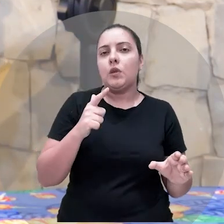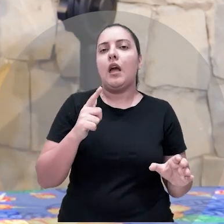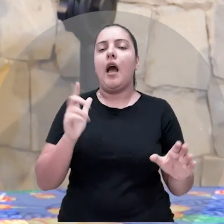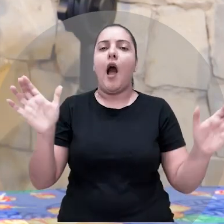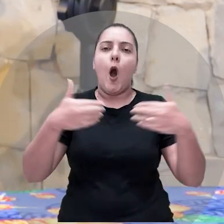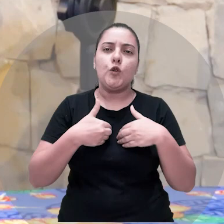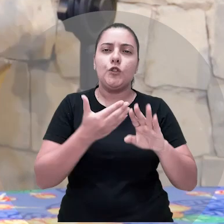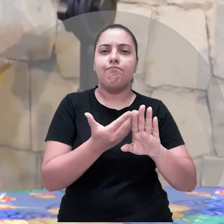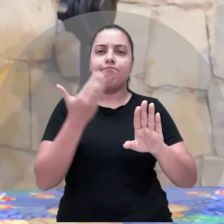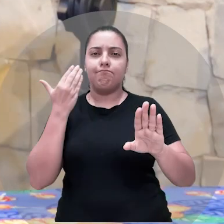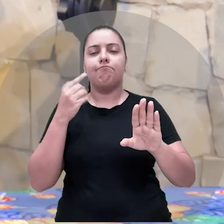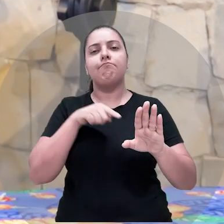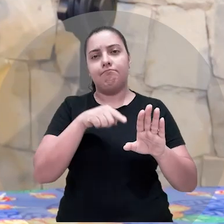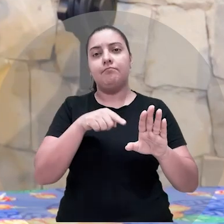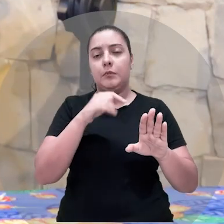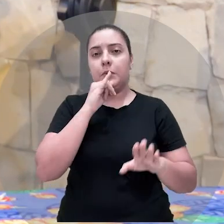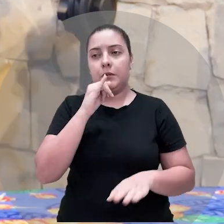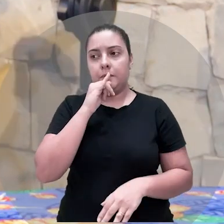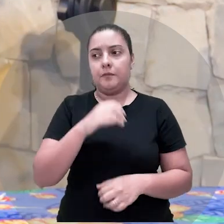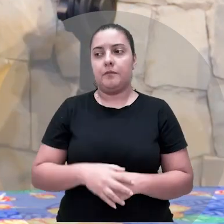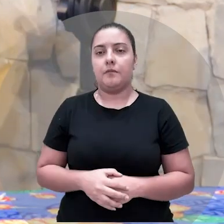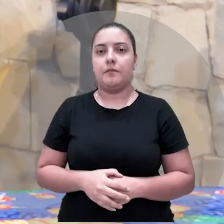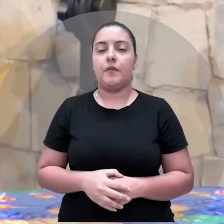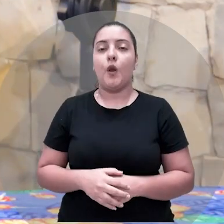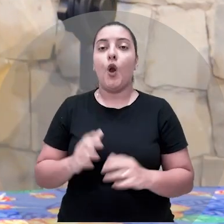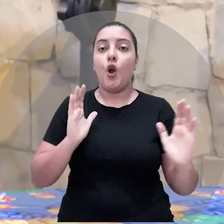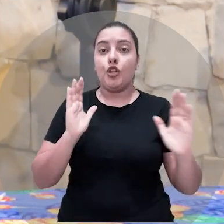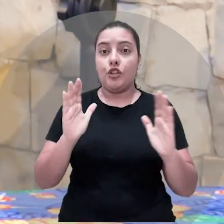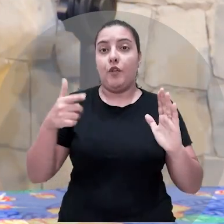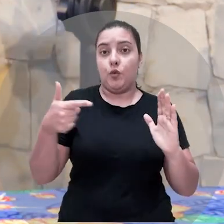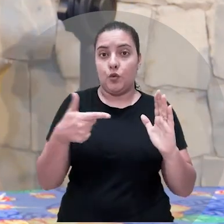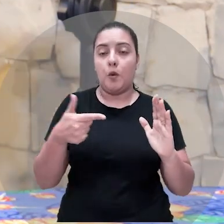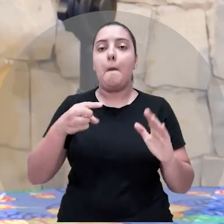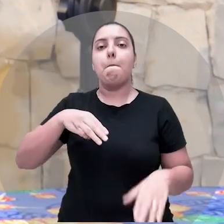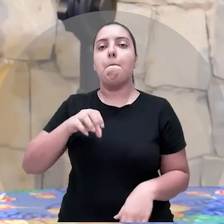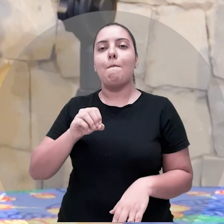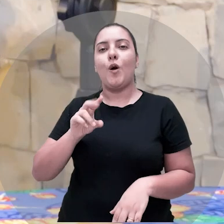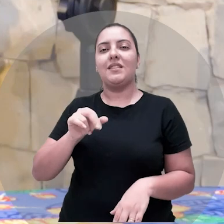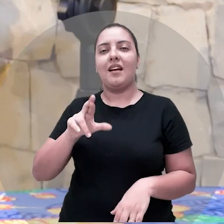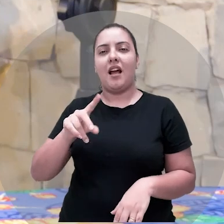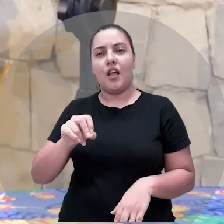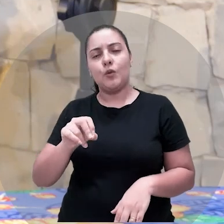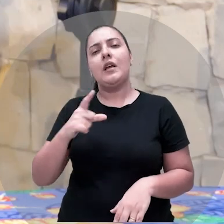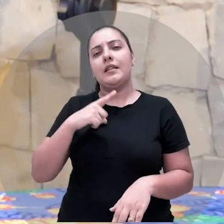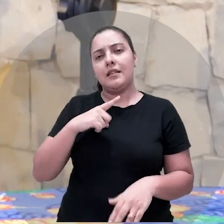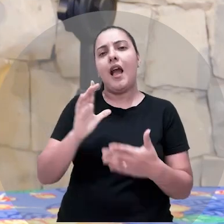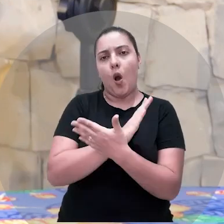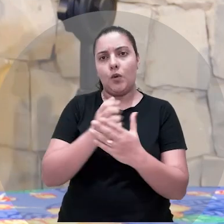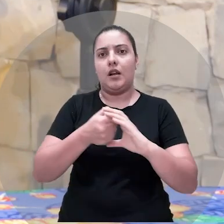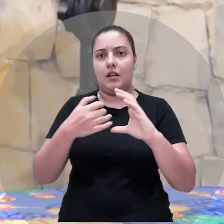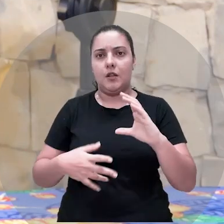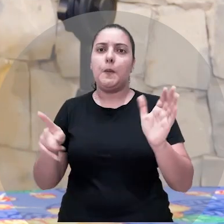de autismo digamos assim é o que tá mais afastado do centro da Pedrinha e suporte nível 2 o moderado digamos assim